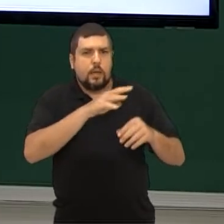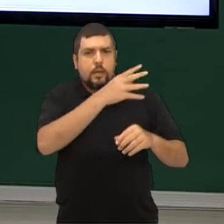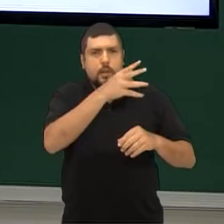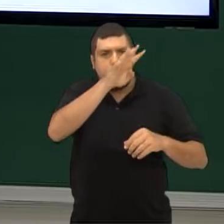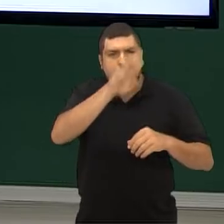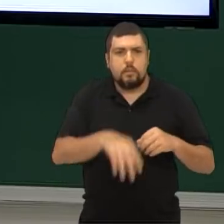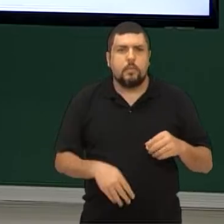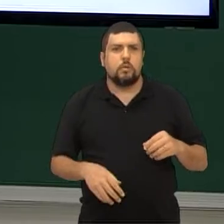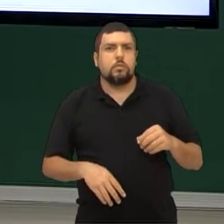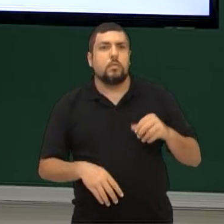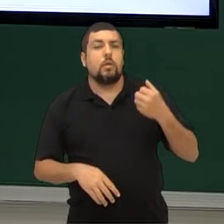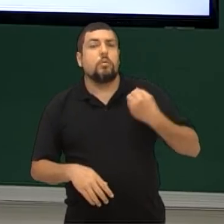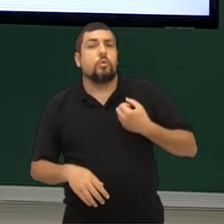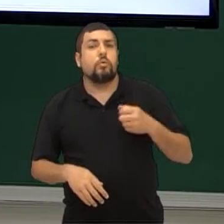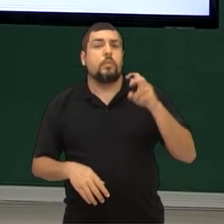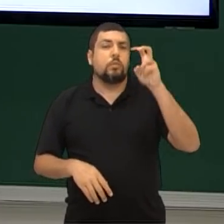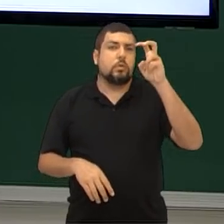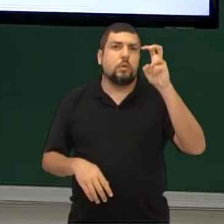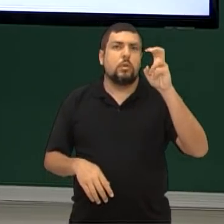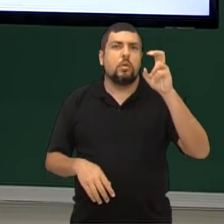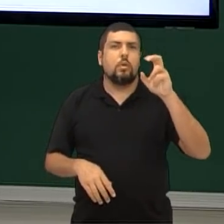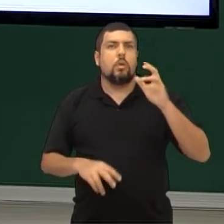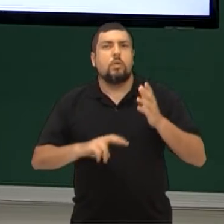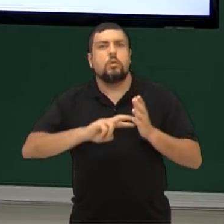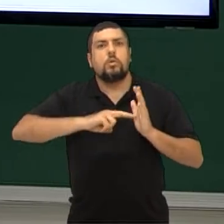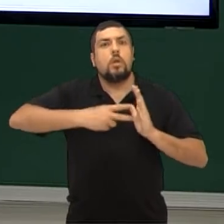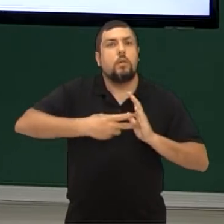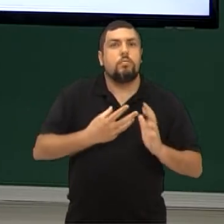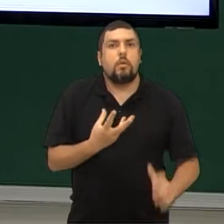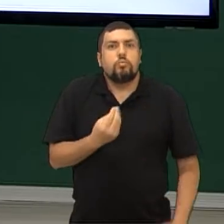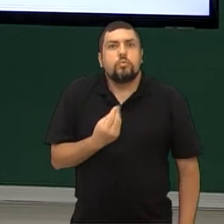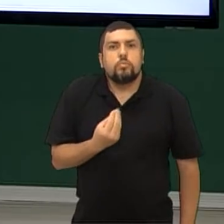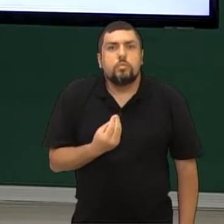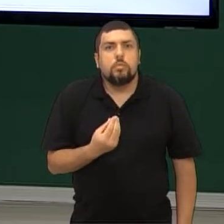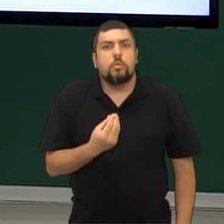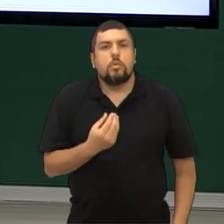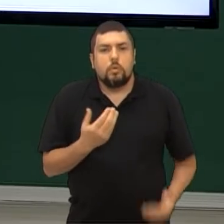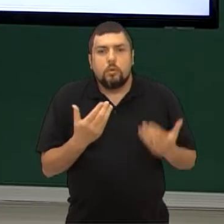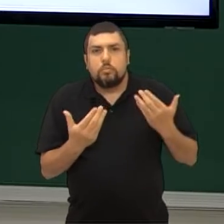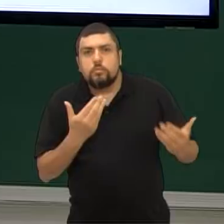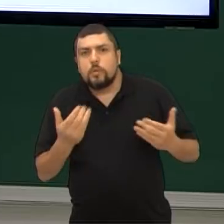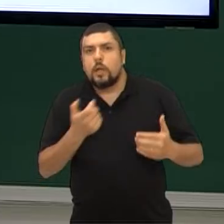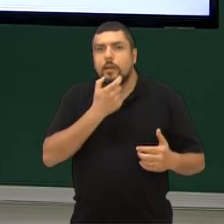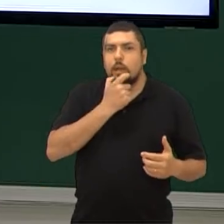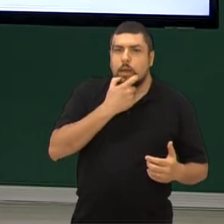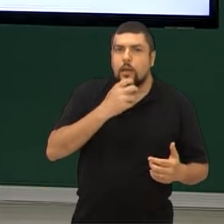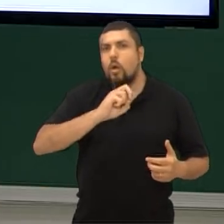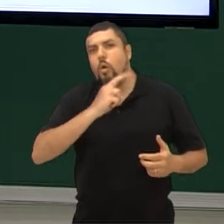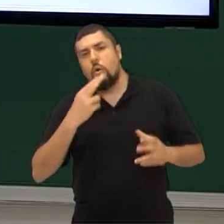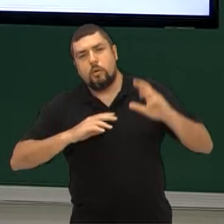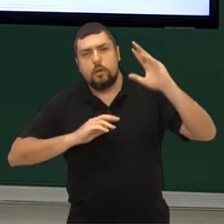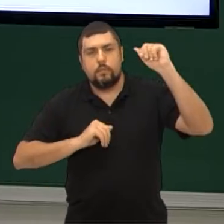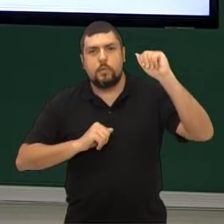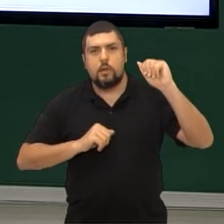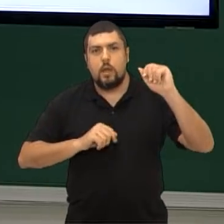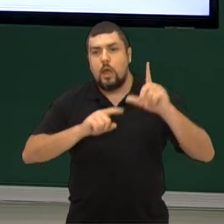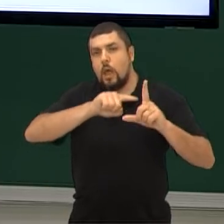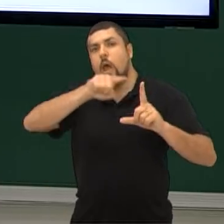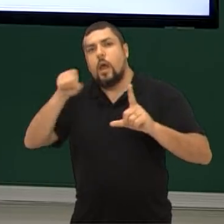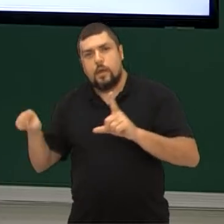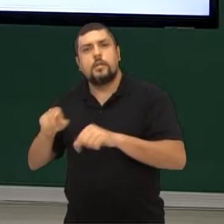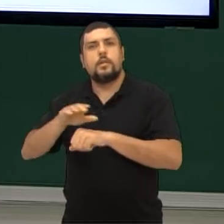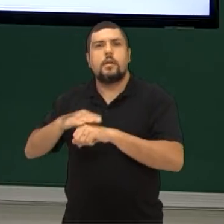visualizar que esse número 5 representa tanto a mais em relação à Inglaterra ou à Espanha. Aqui fica muito mais simples de